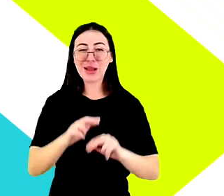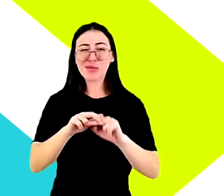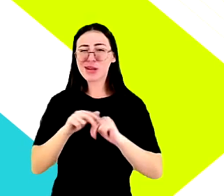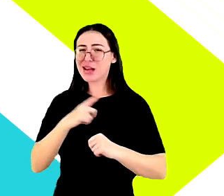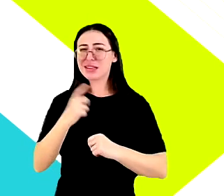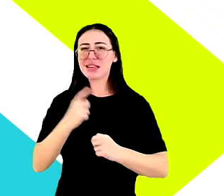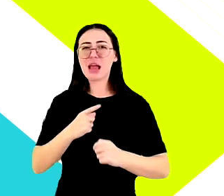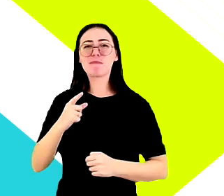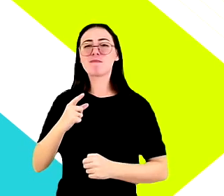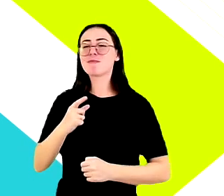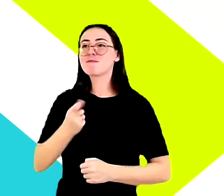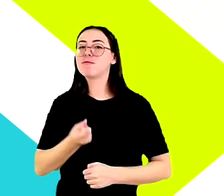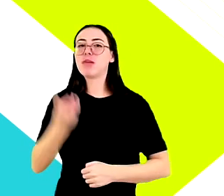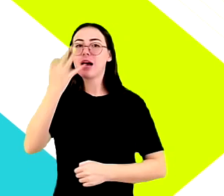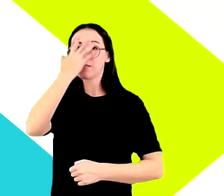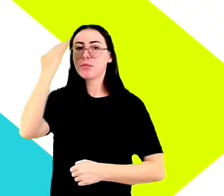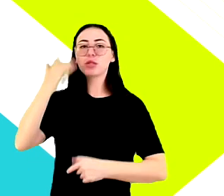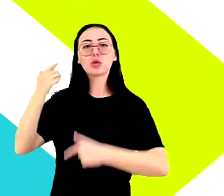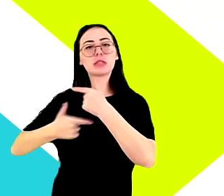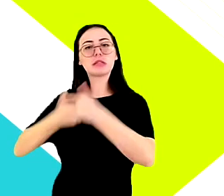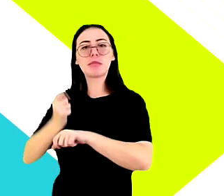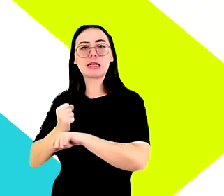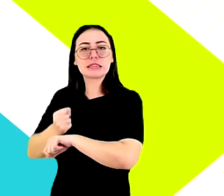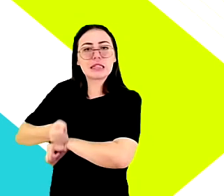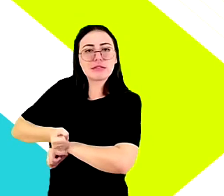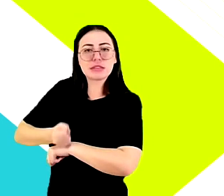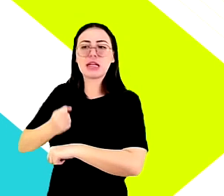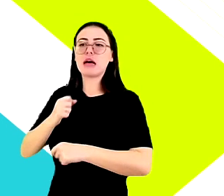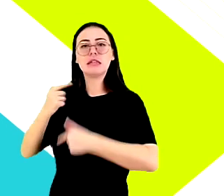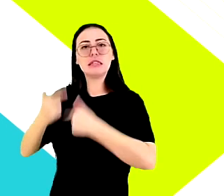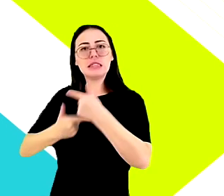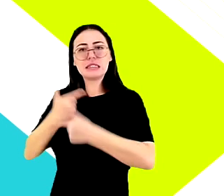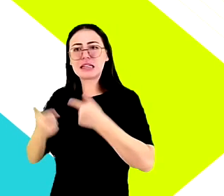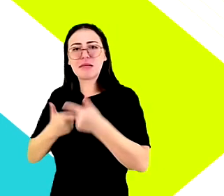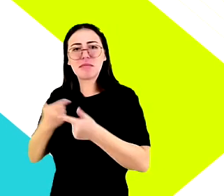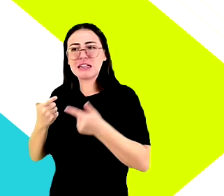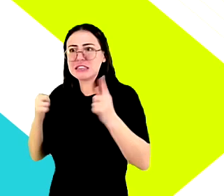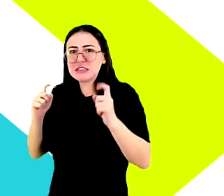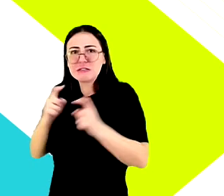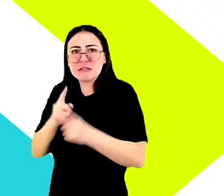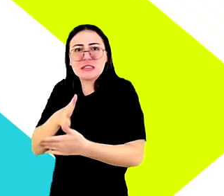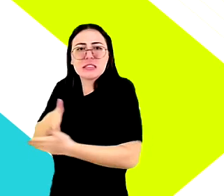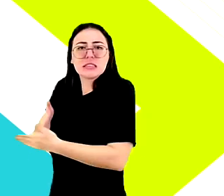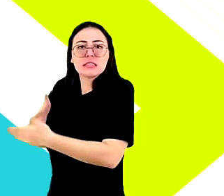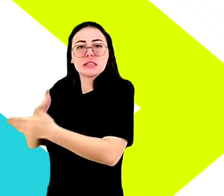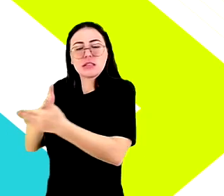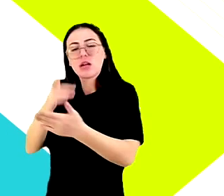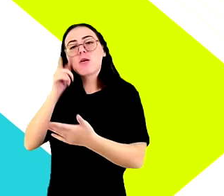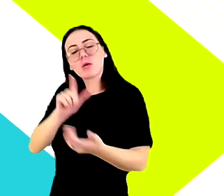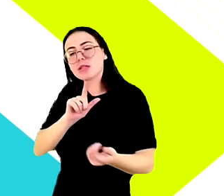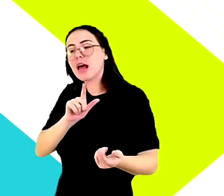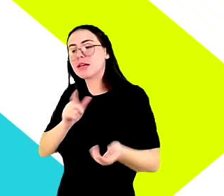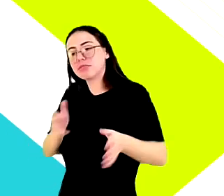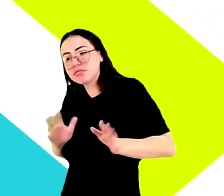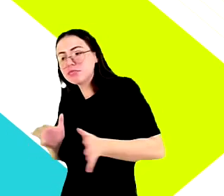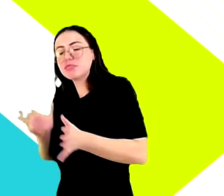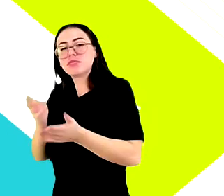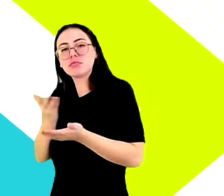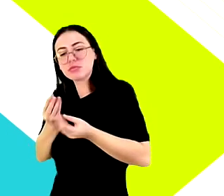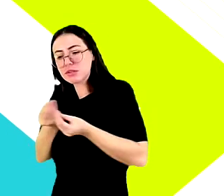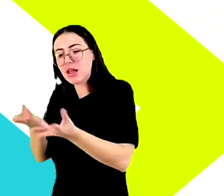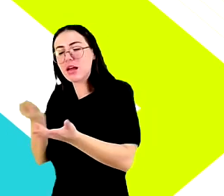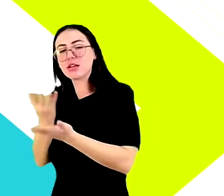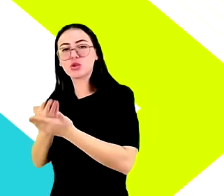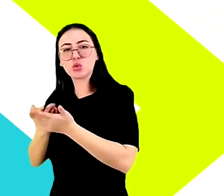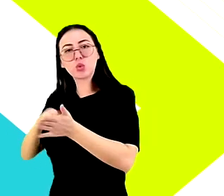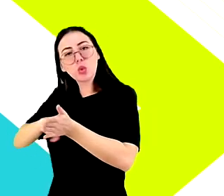pode fazer, e isso tem um impacto bastante grande em crianças, e tem um estudo, que depois a gente fala disso, mas assim, as mulheres